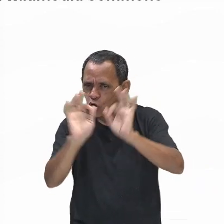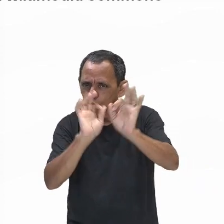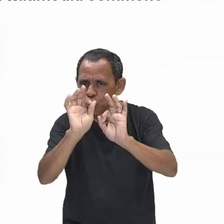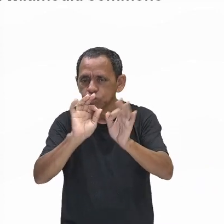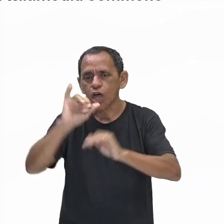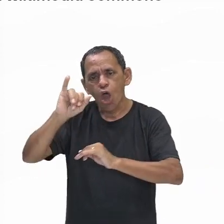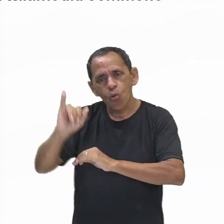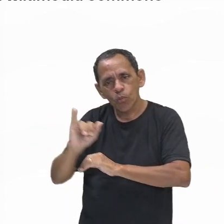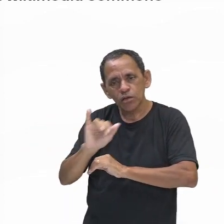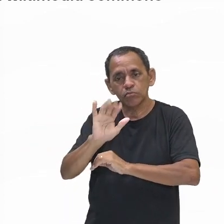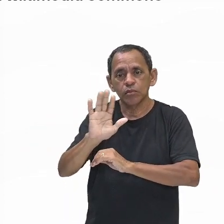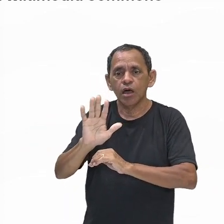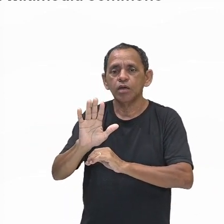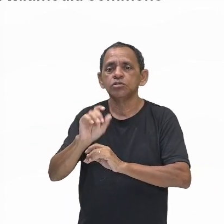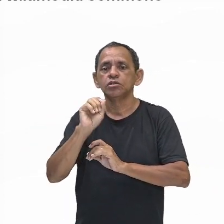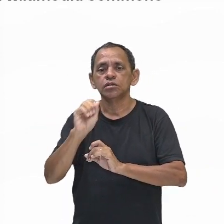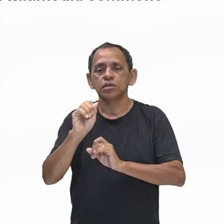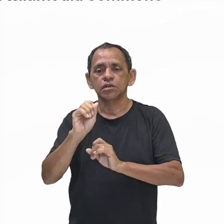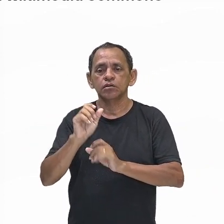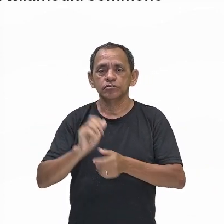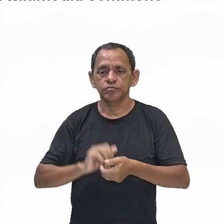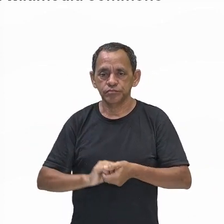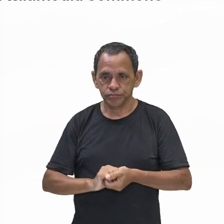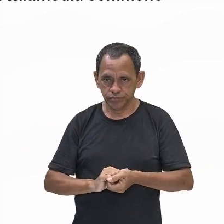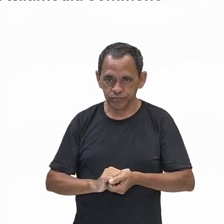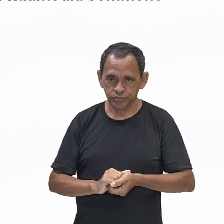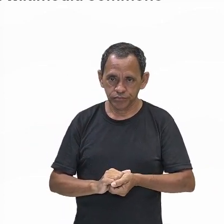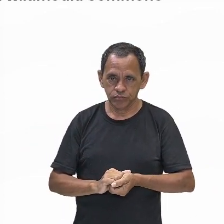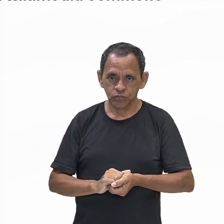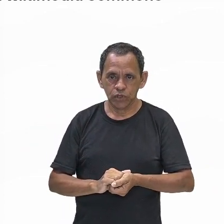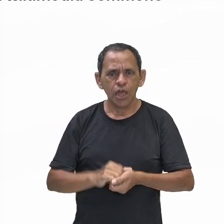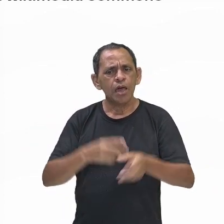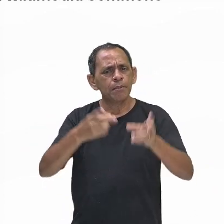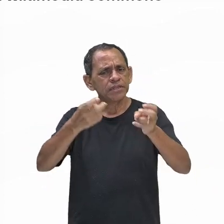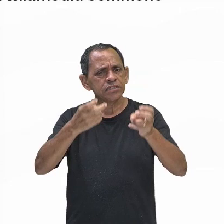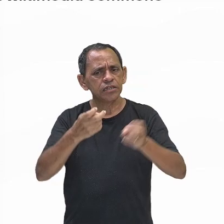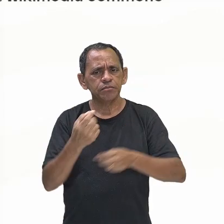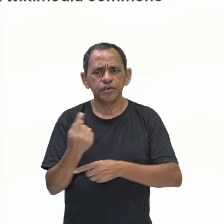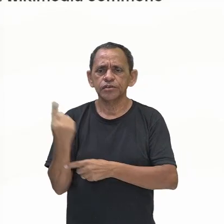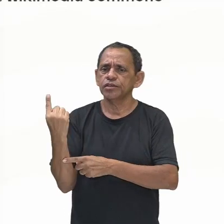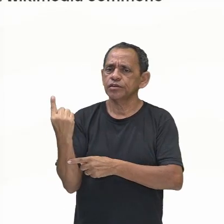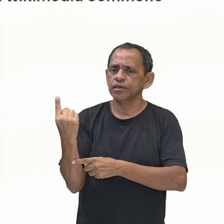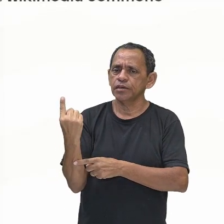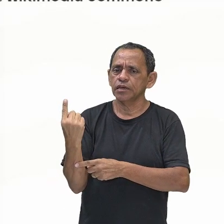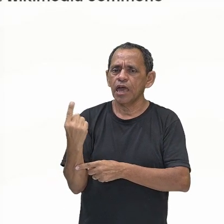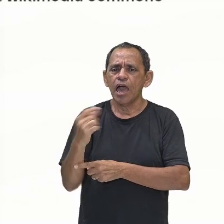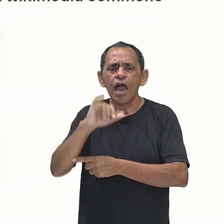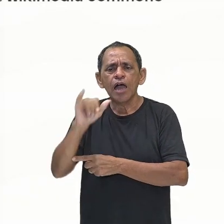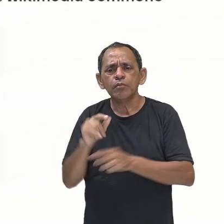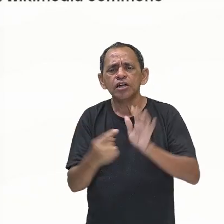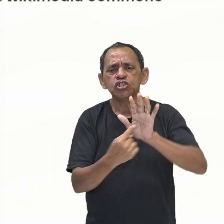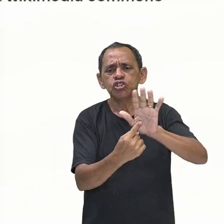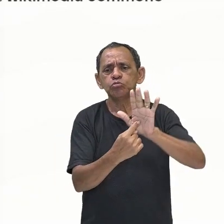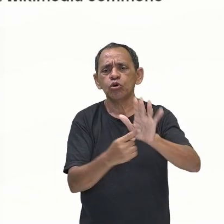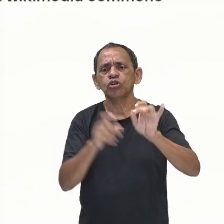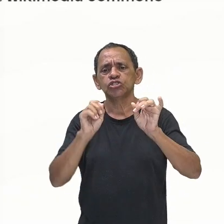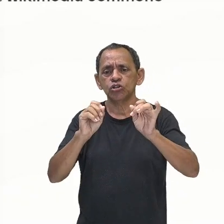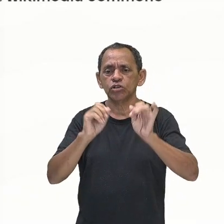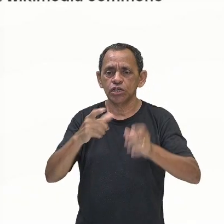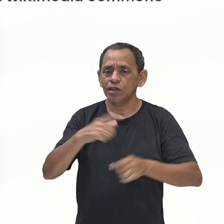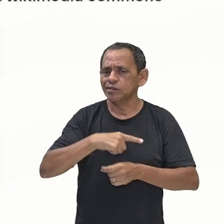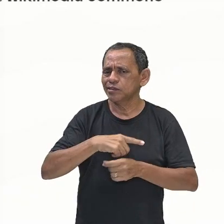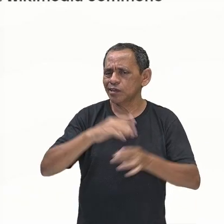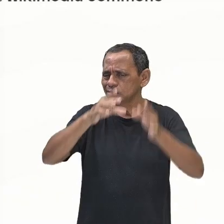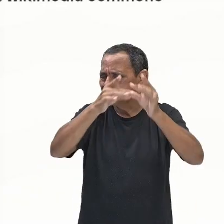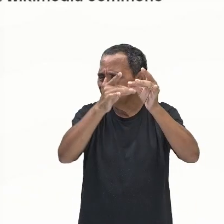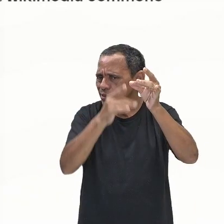isso? E aí a gente está vendo aqui que, vamos dar uma olhadinha nela, nessa aqui a gente tem um outro detalhe,